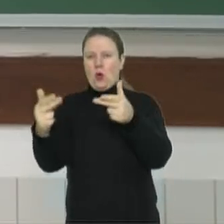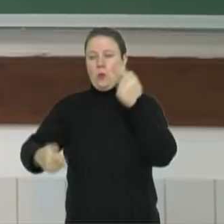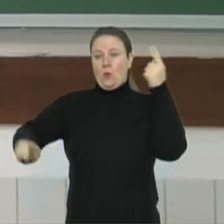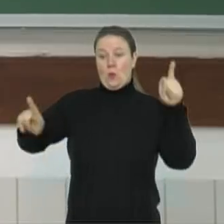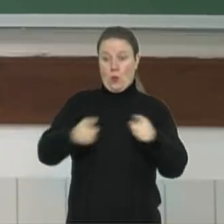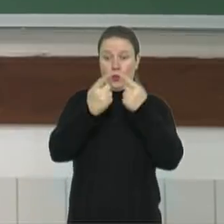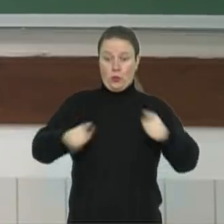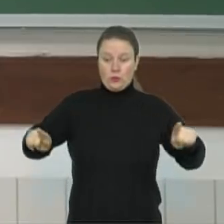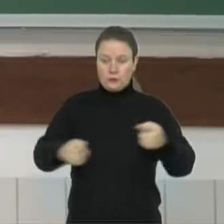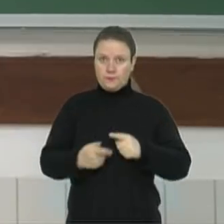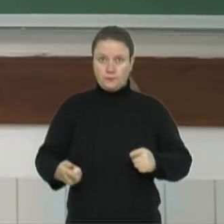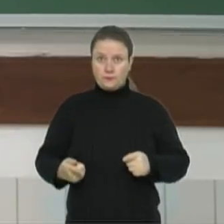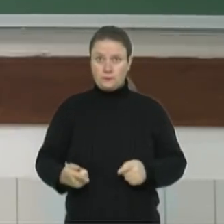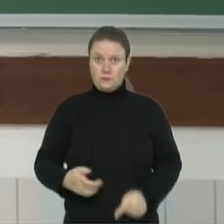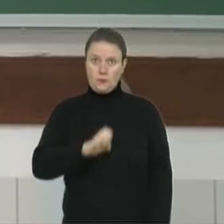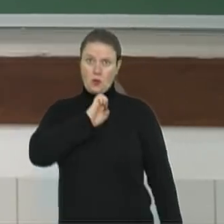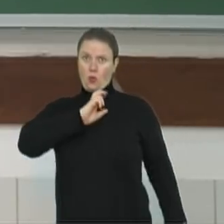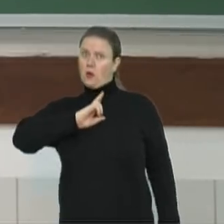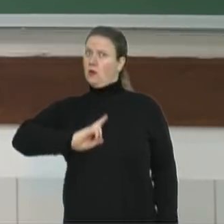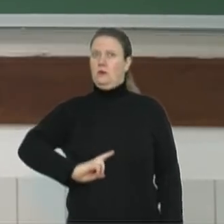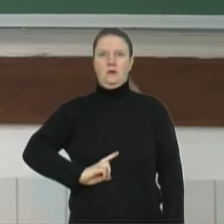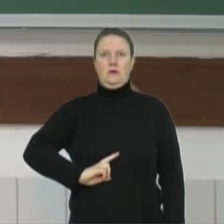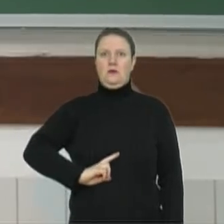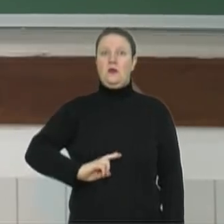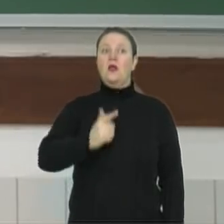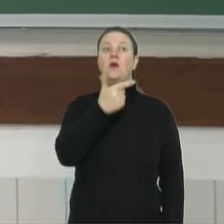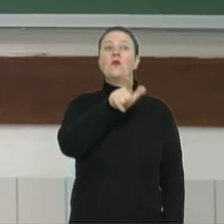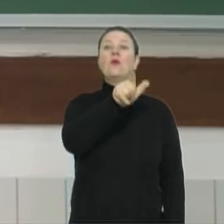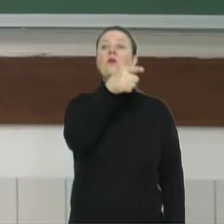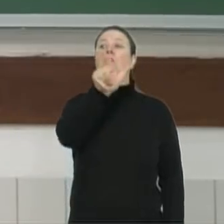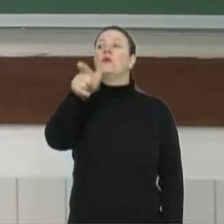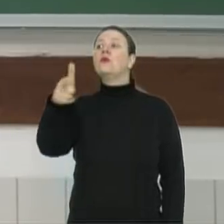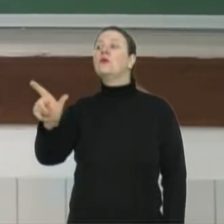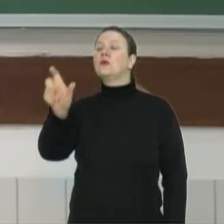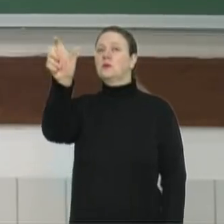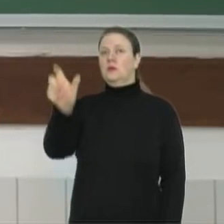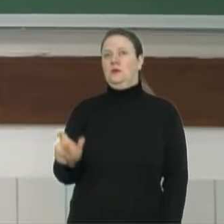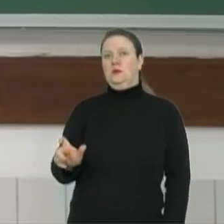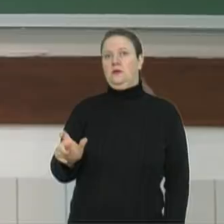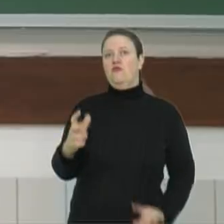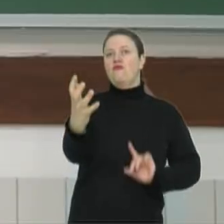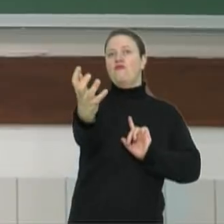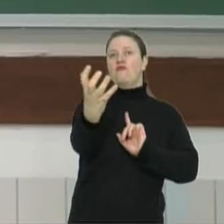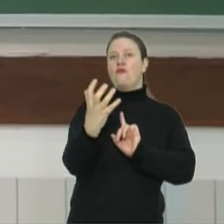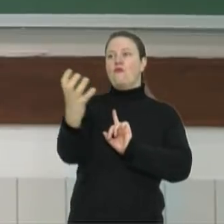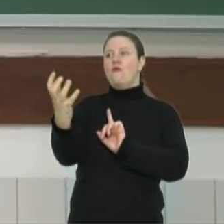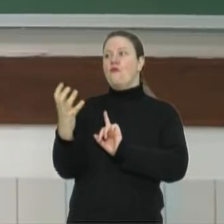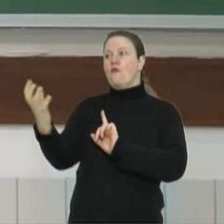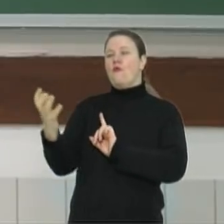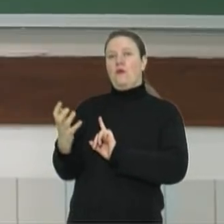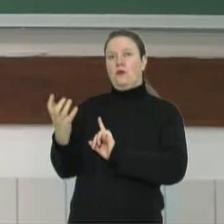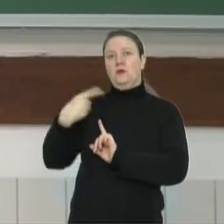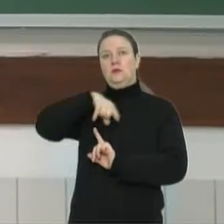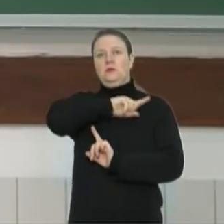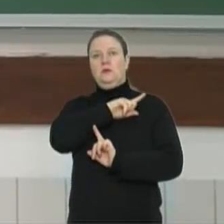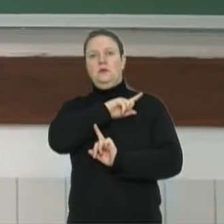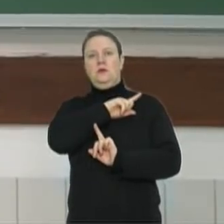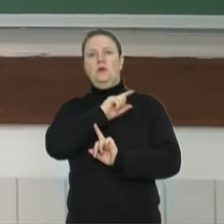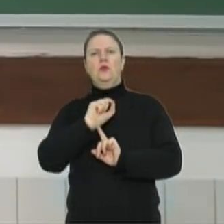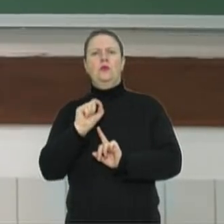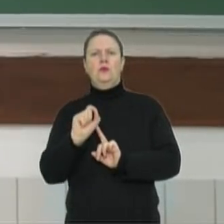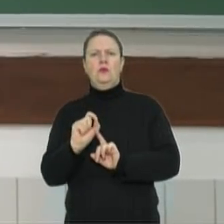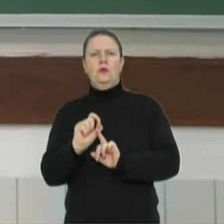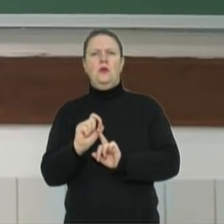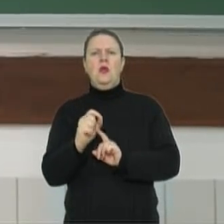isso não é você, isso é o outro. Né? Então é isso que o Heidegger vai dizer, é como se cada um de nós fôssemos um pozinho